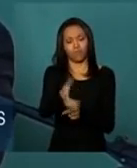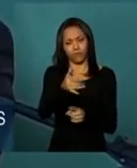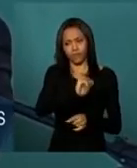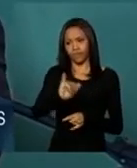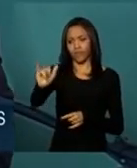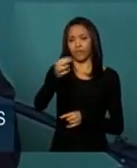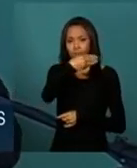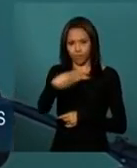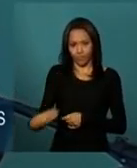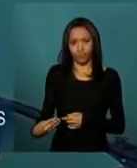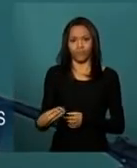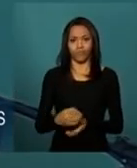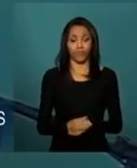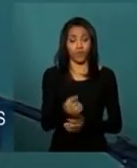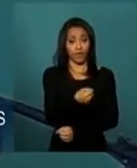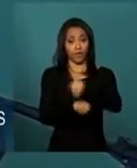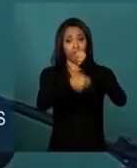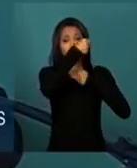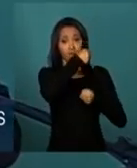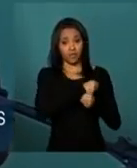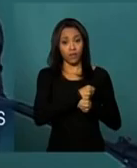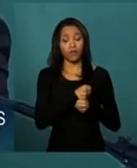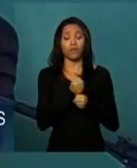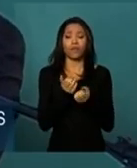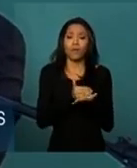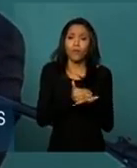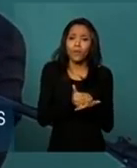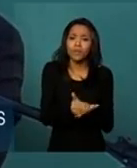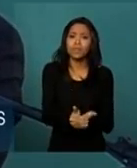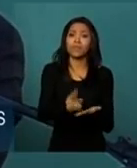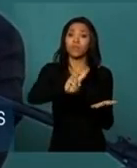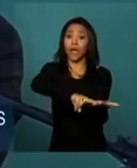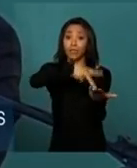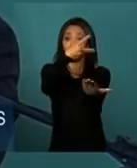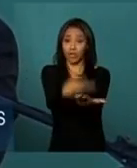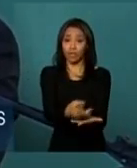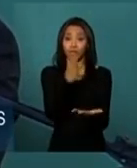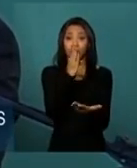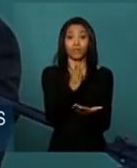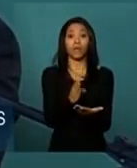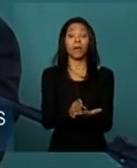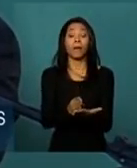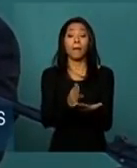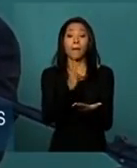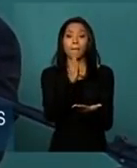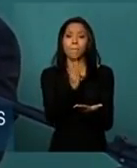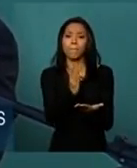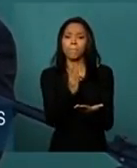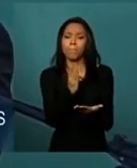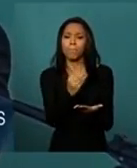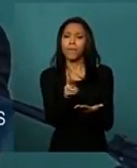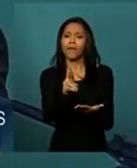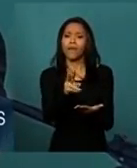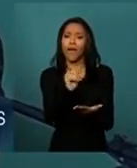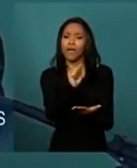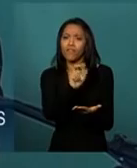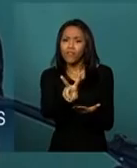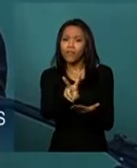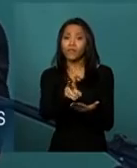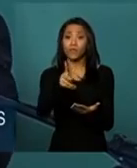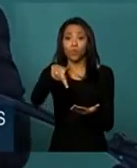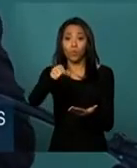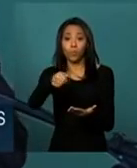Ribeiro. No ano passado, iniciamos a duplicação da Avenida Cutivelho, que é a primeira obra do PAC